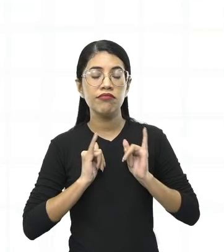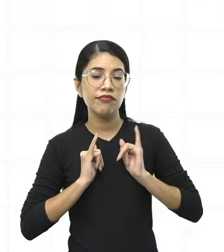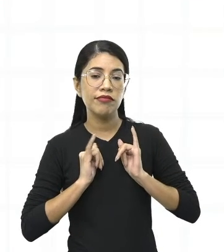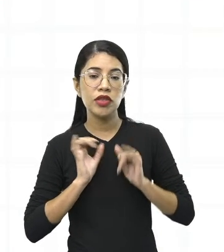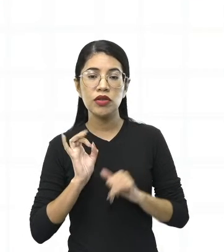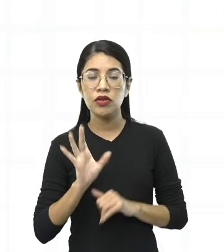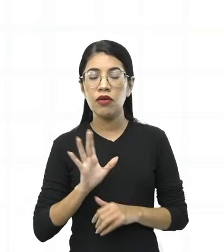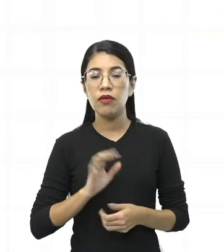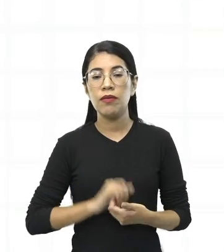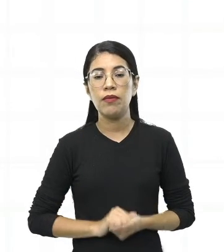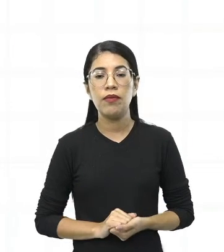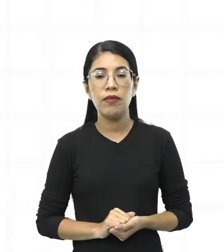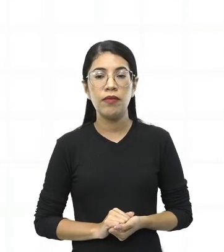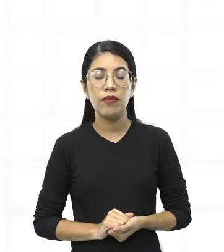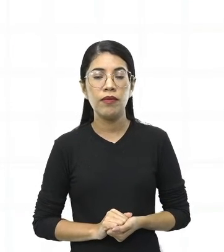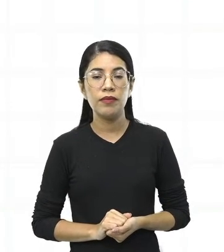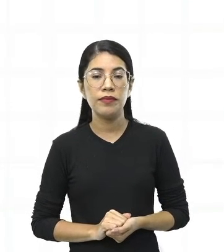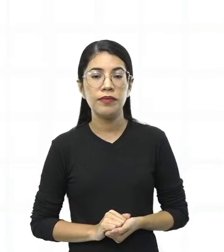fresca.